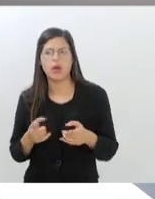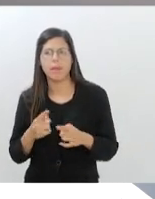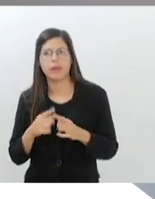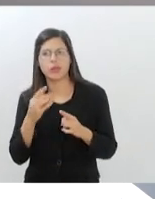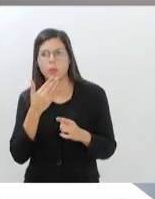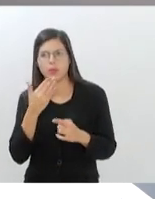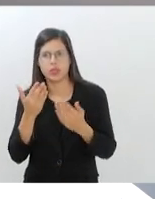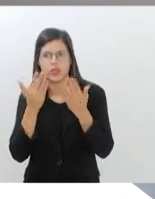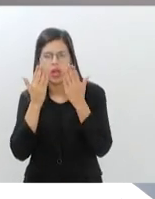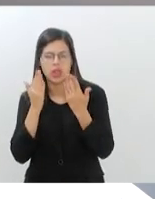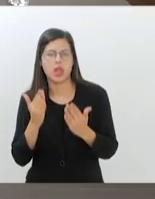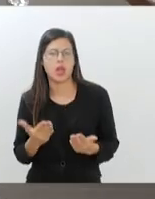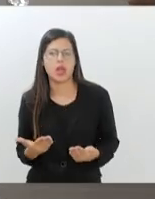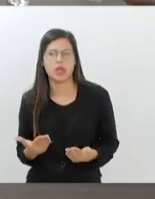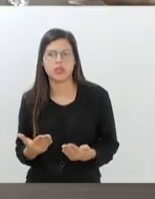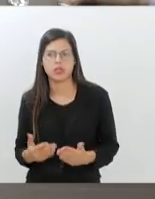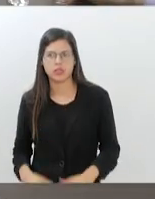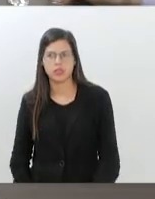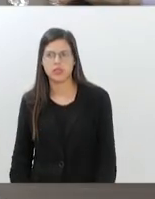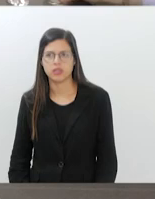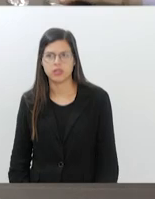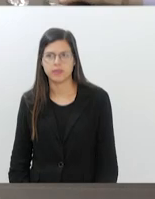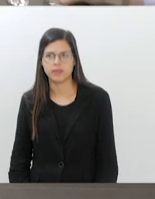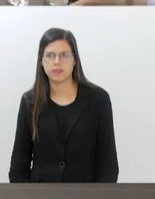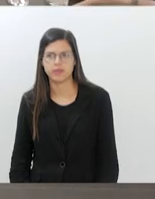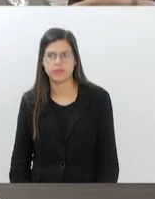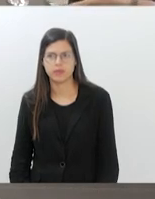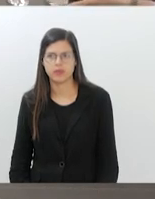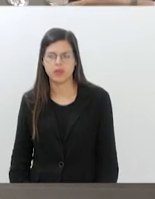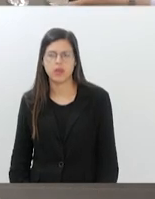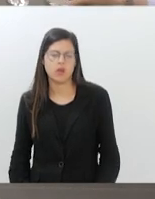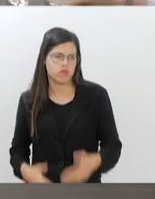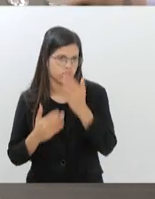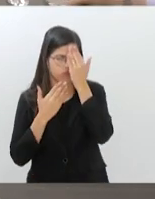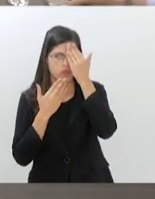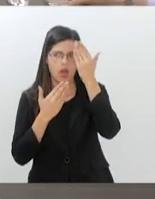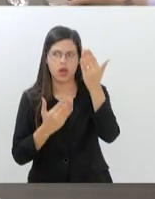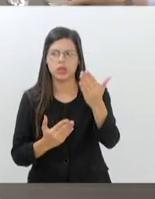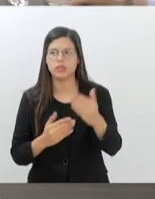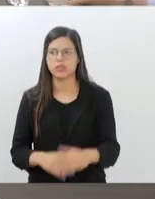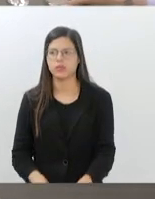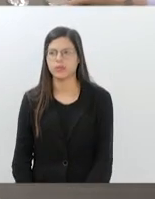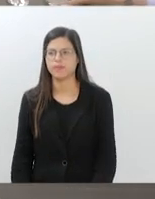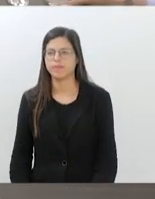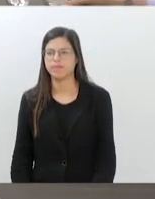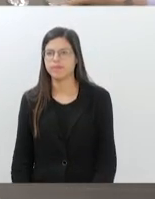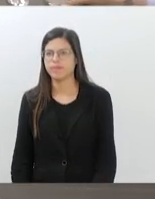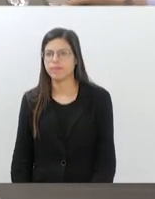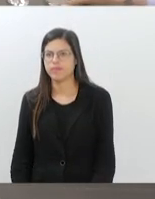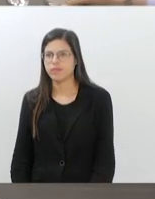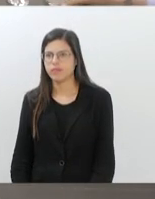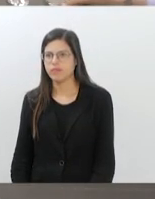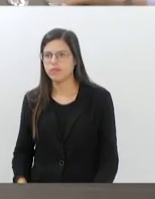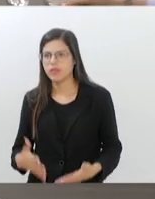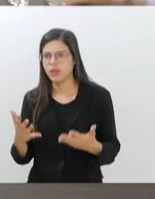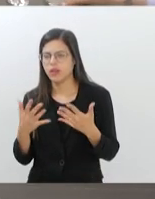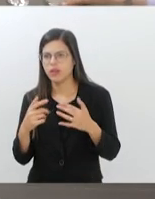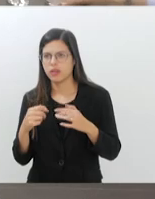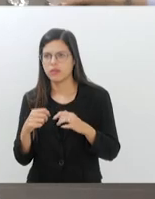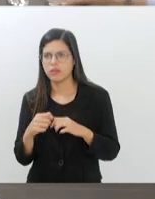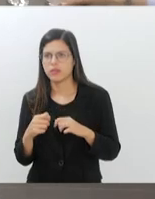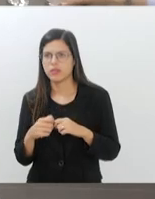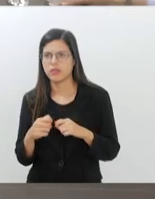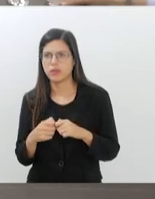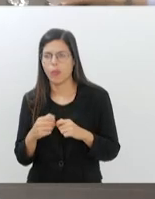devolvo e agradeço a vista e o e o e o a parte vossa excelência E aí queria fazer uma questão de ordem a